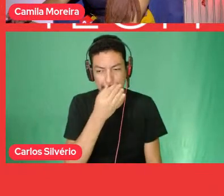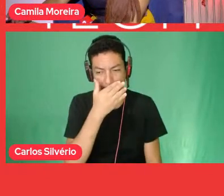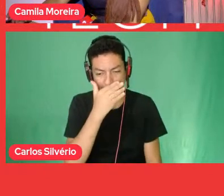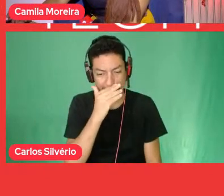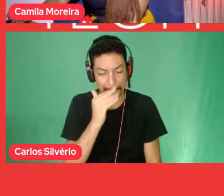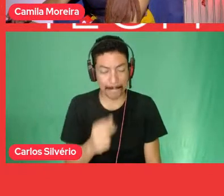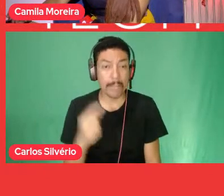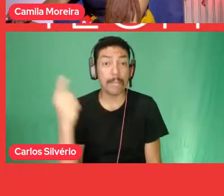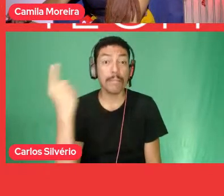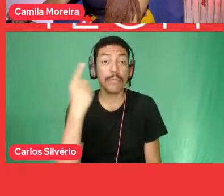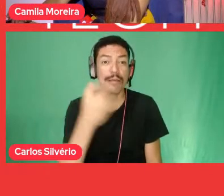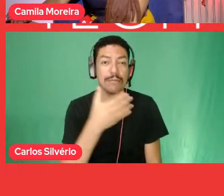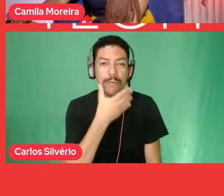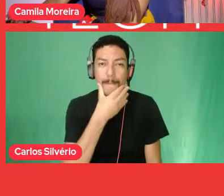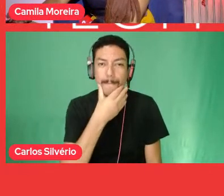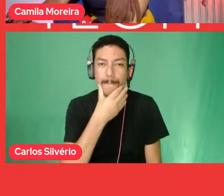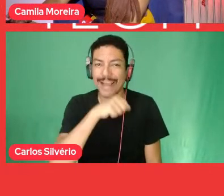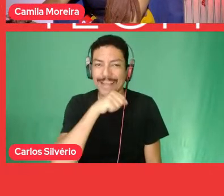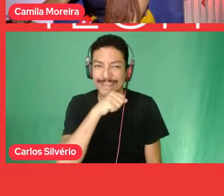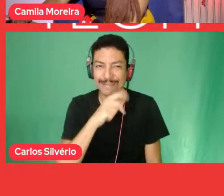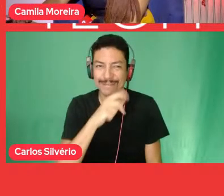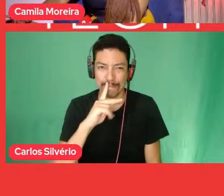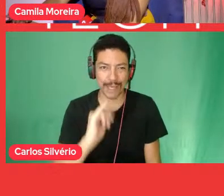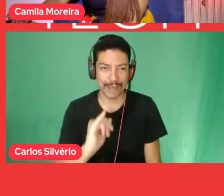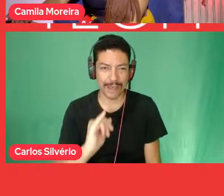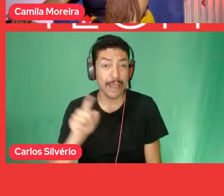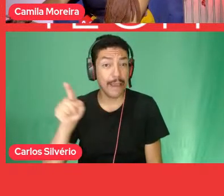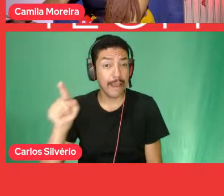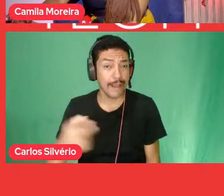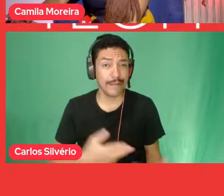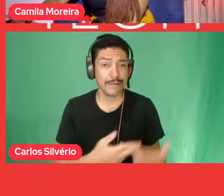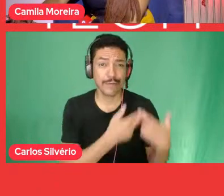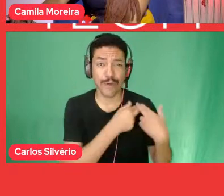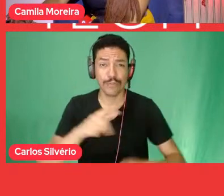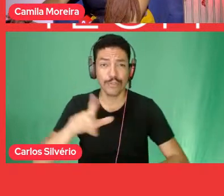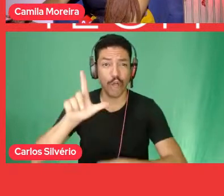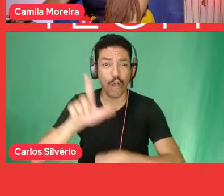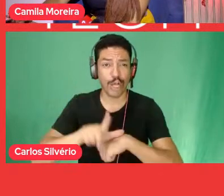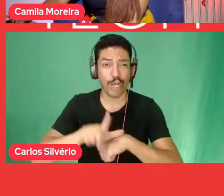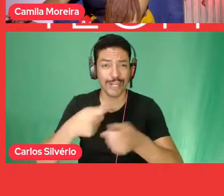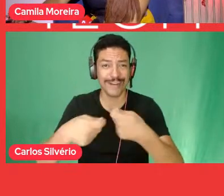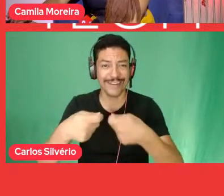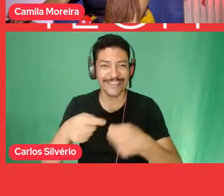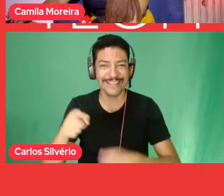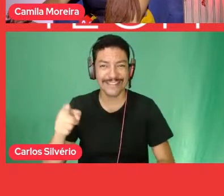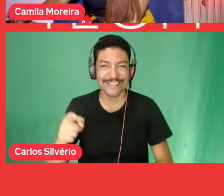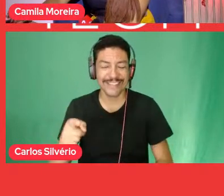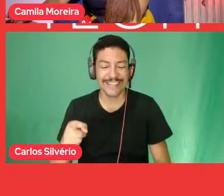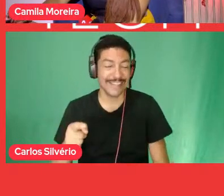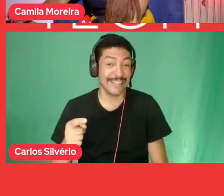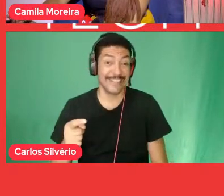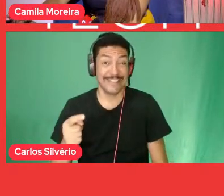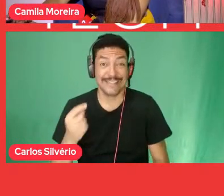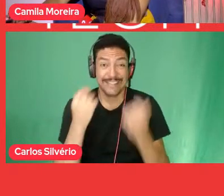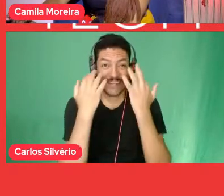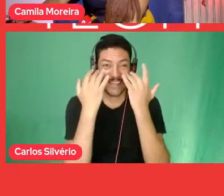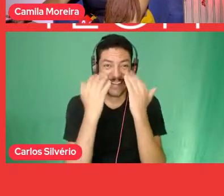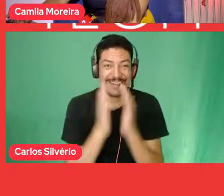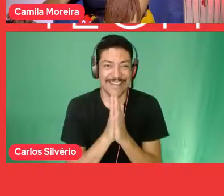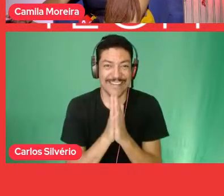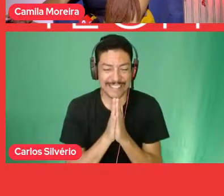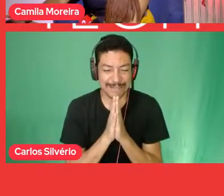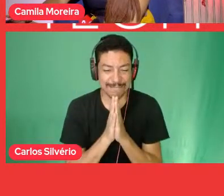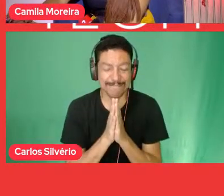um lojista, e eu vou tentar não me emocionar, mas eu sou uma pessoa bem emotiva, né?